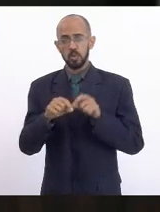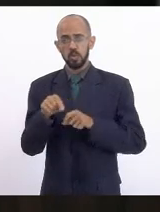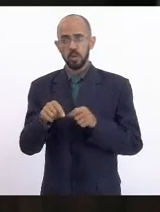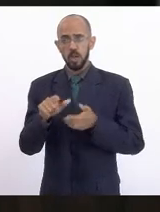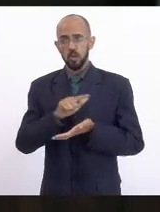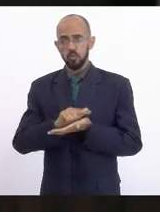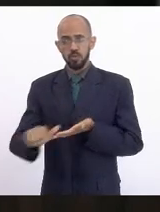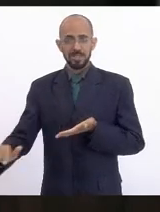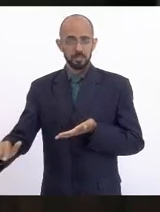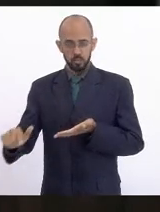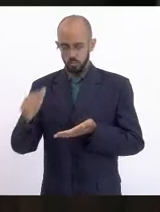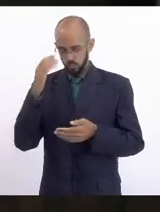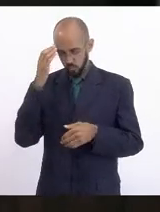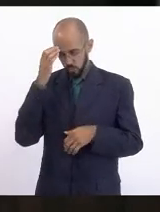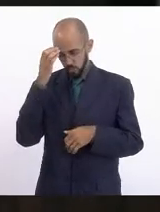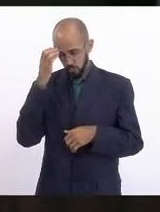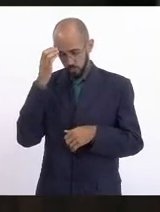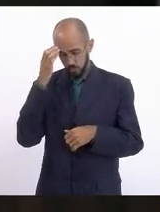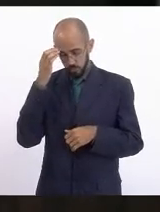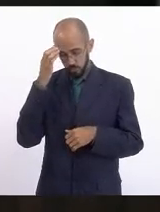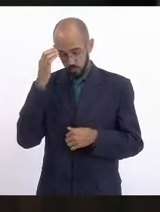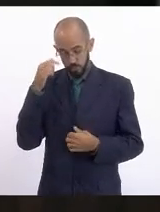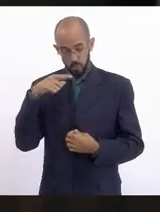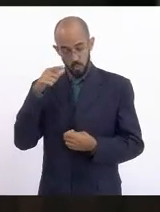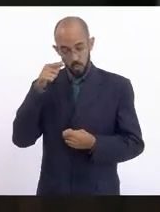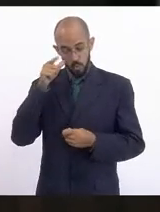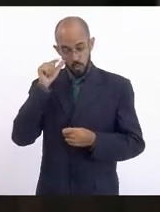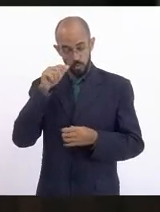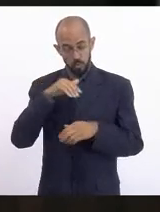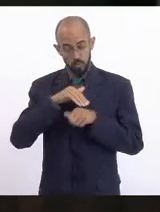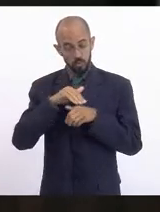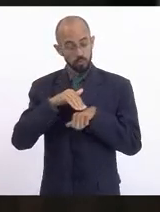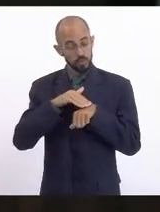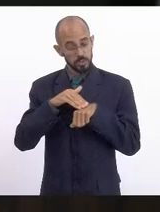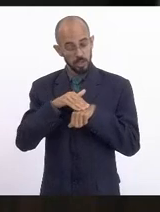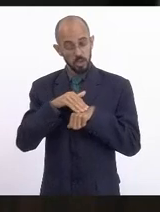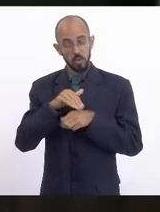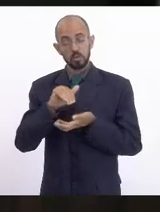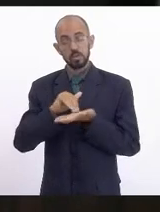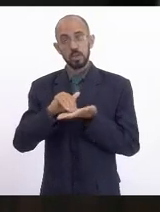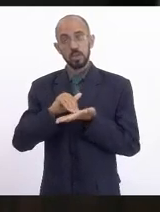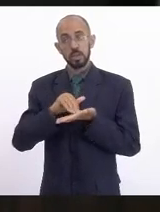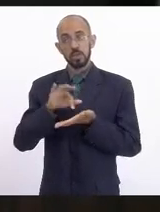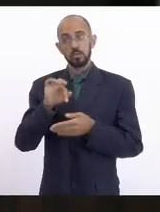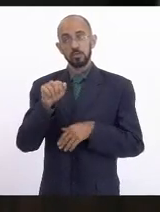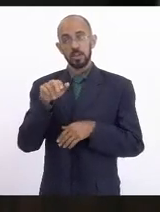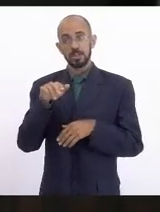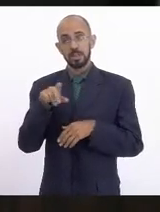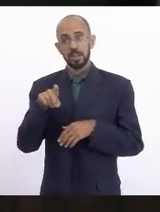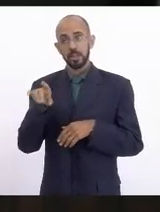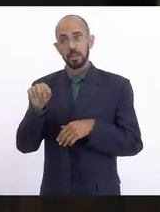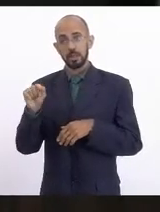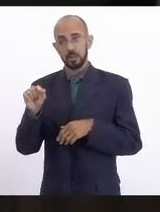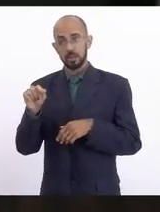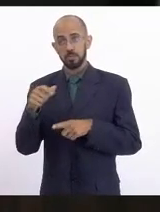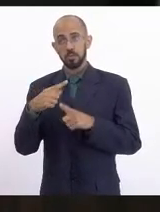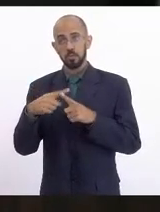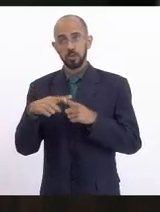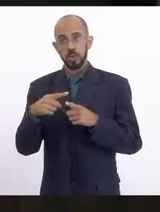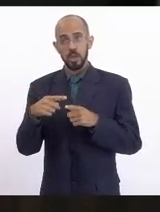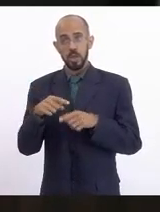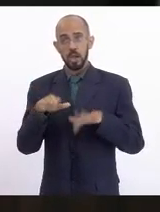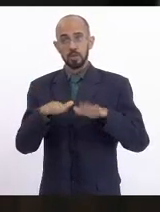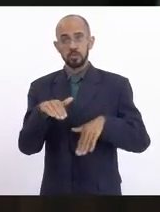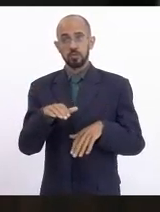e eu na conversa com secretaria de fazer na onde coloquei essas questões de que o André e quando chega o parecer da codin não chega